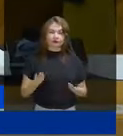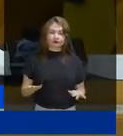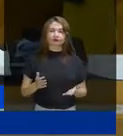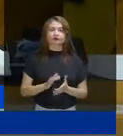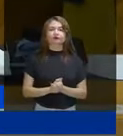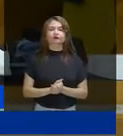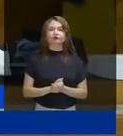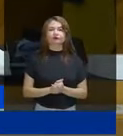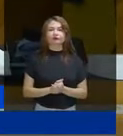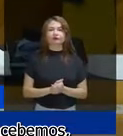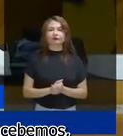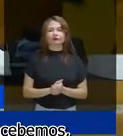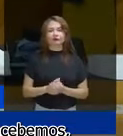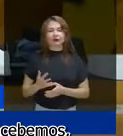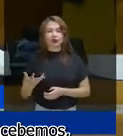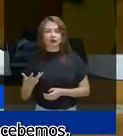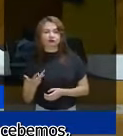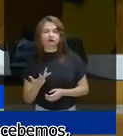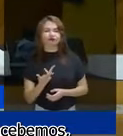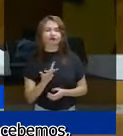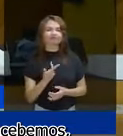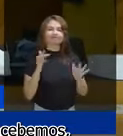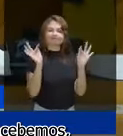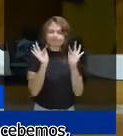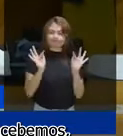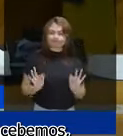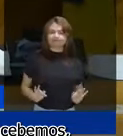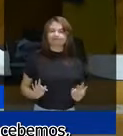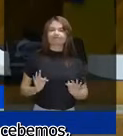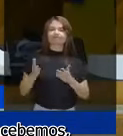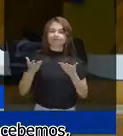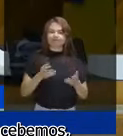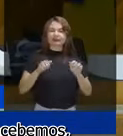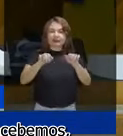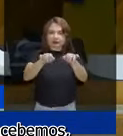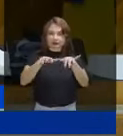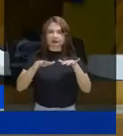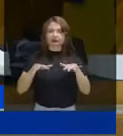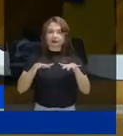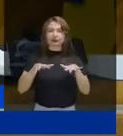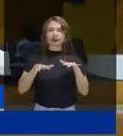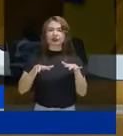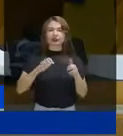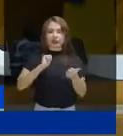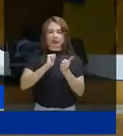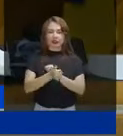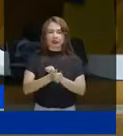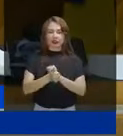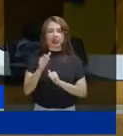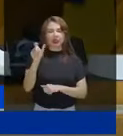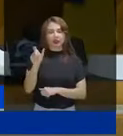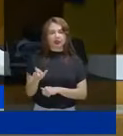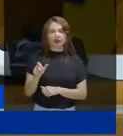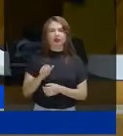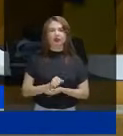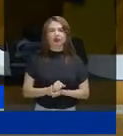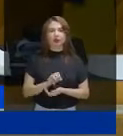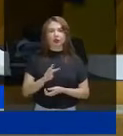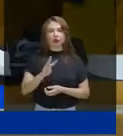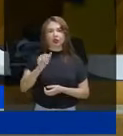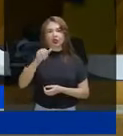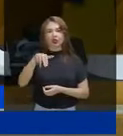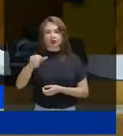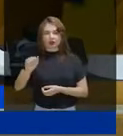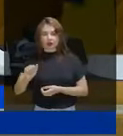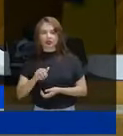Eminentes pares, é com imensa satisfação que hoje recebemos deste plenário a atleta Ana Brito, na